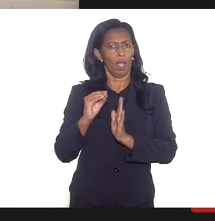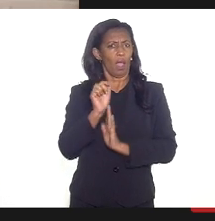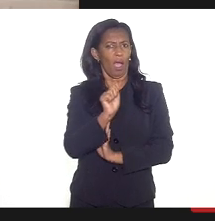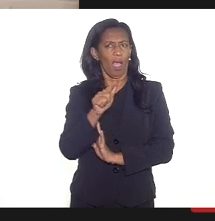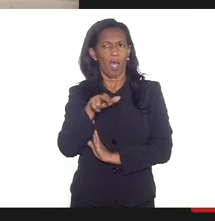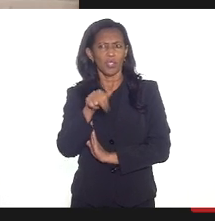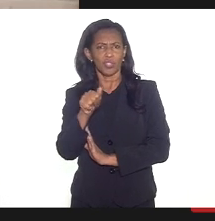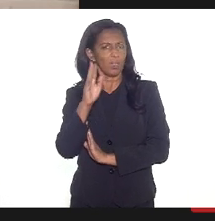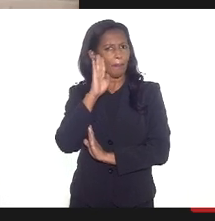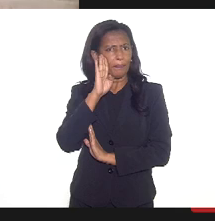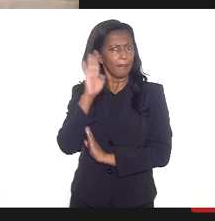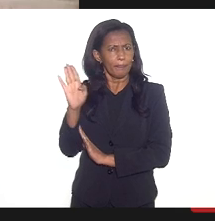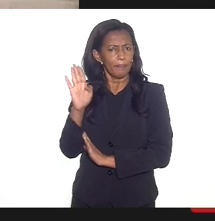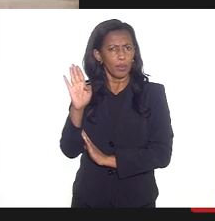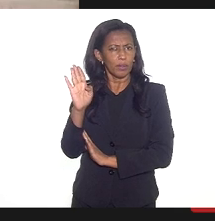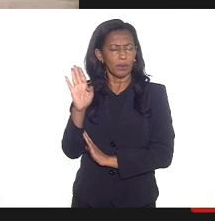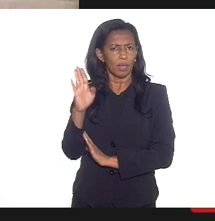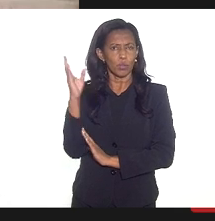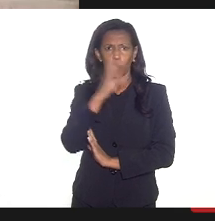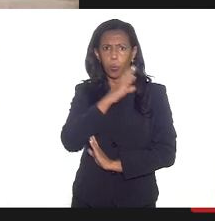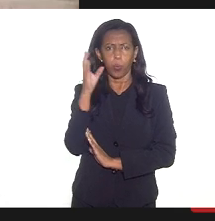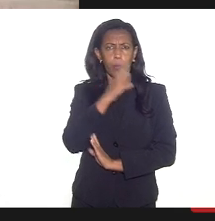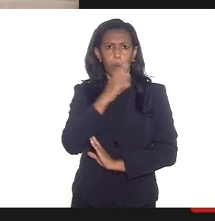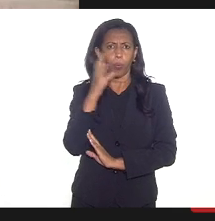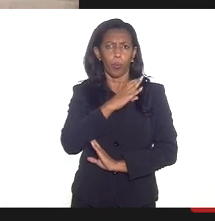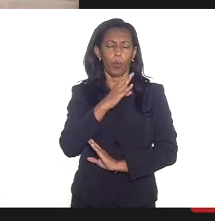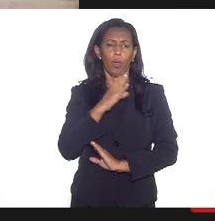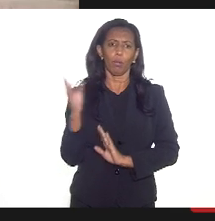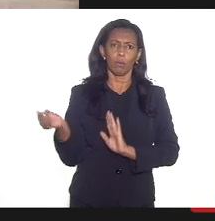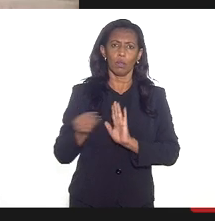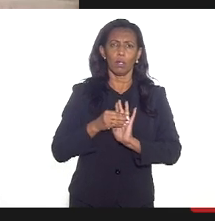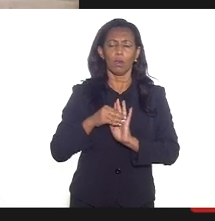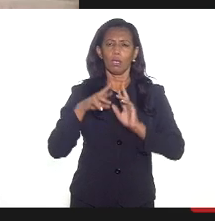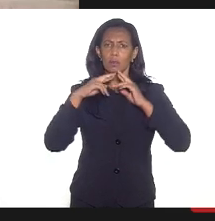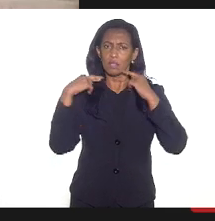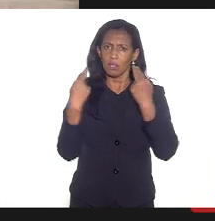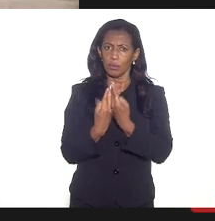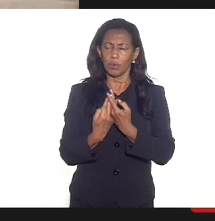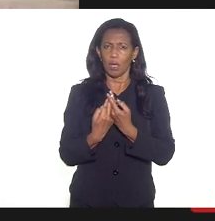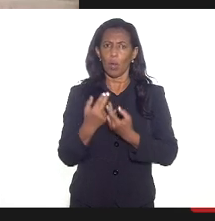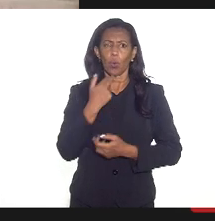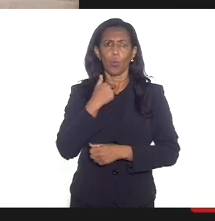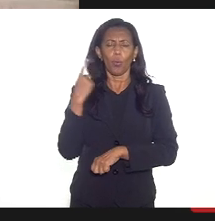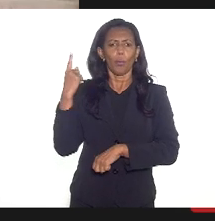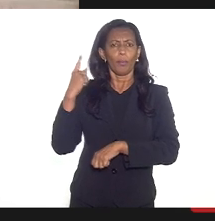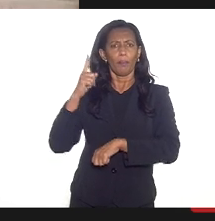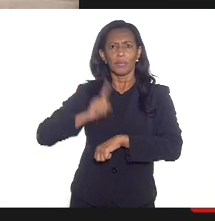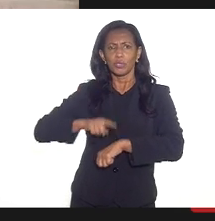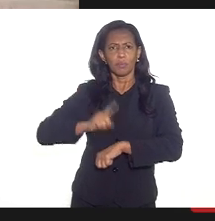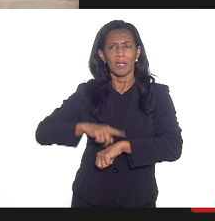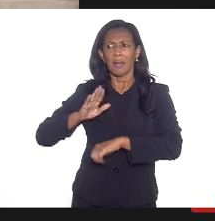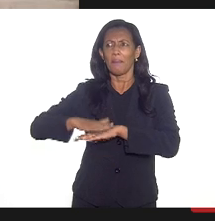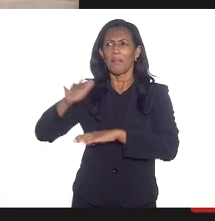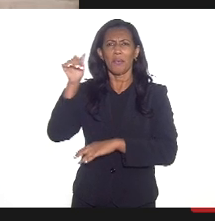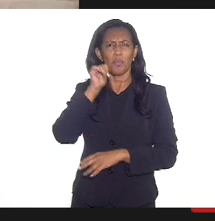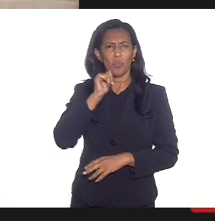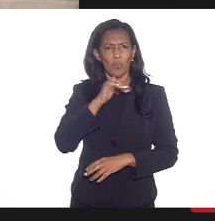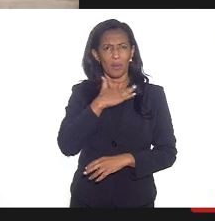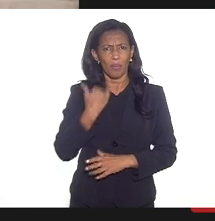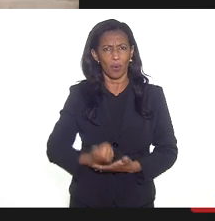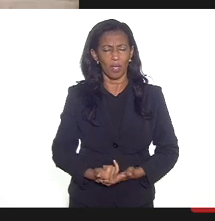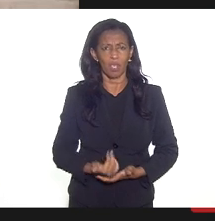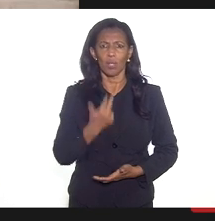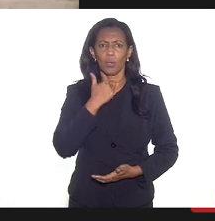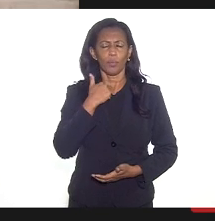a prioridade dessa pauta. É uma pauta urgente. Não dá para esperar. Não dá para esperar mais mulheres morrerem. Não dá para